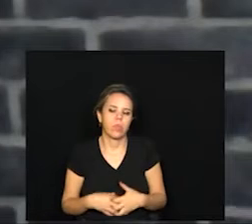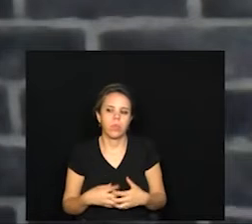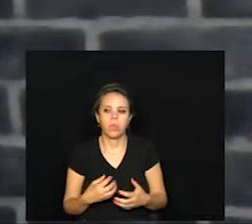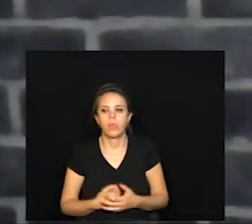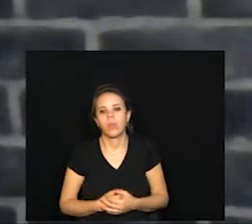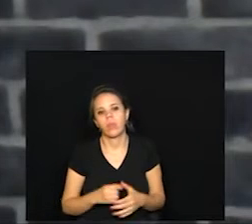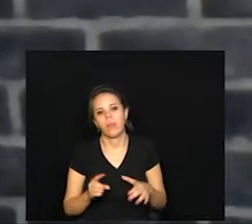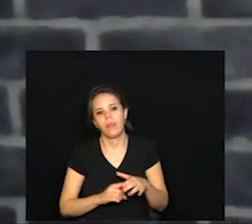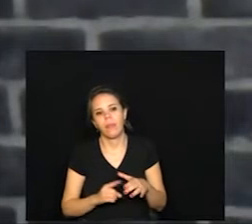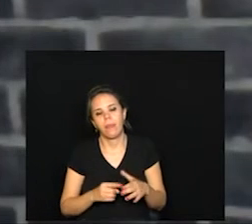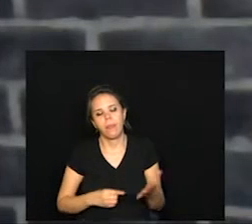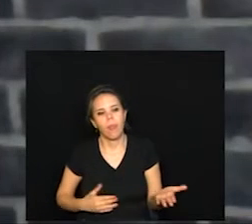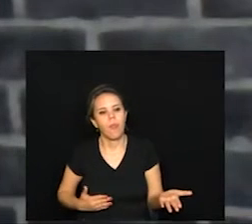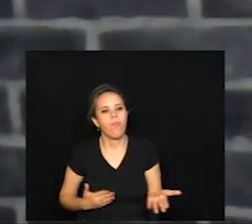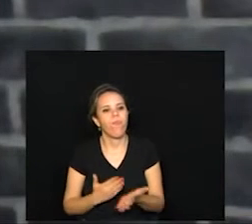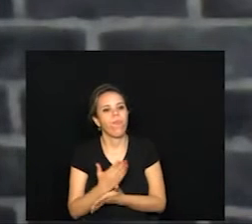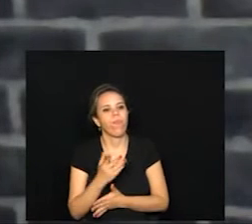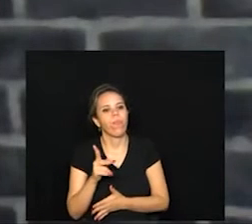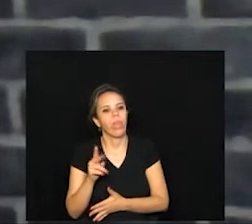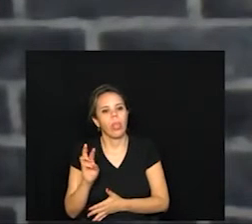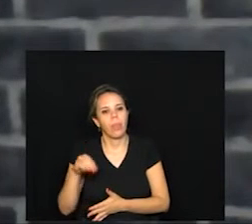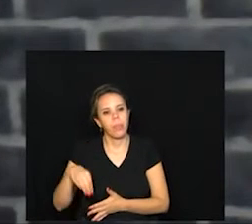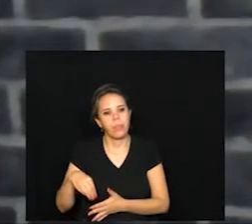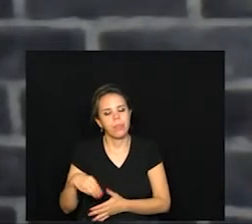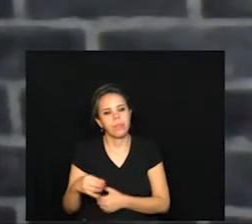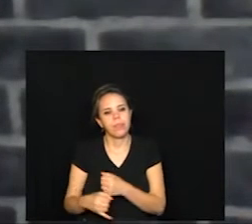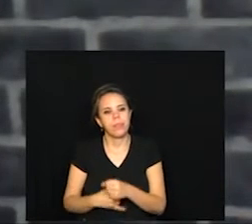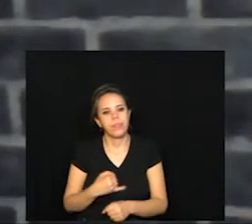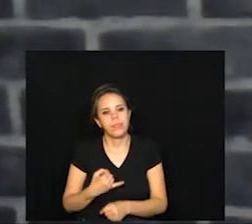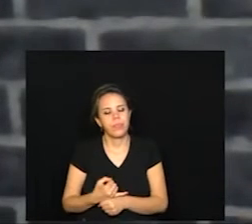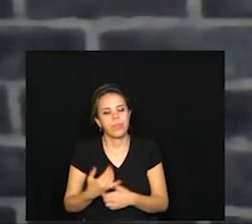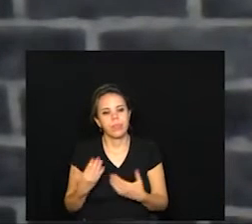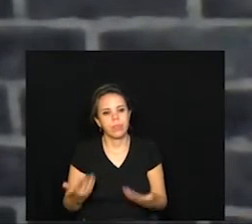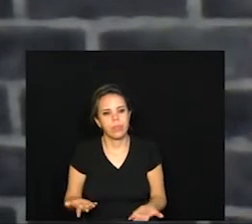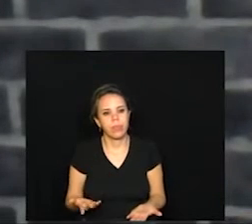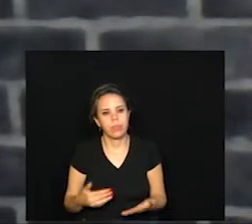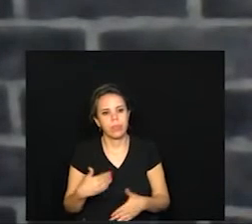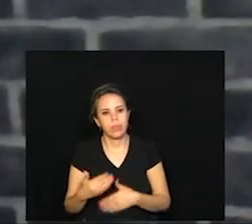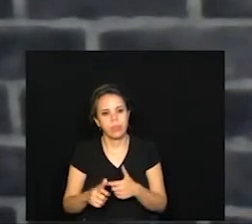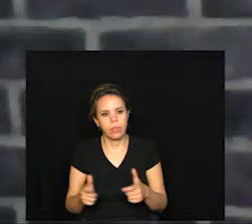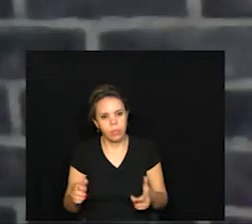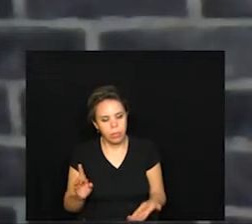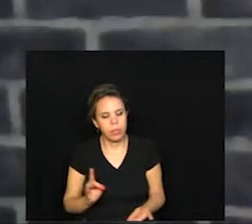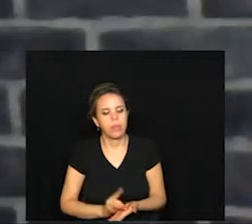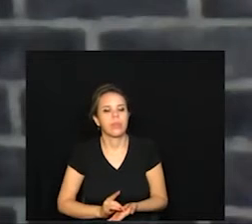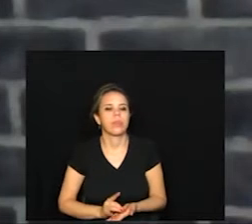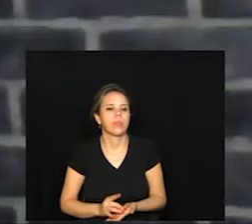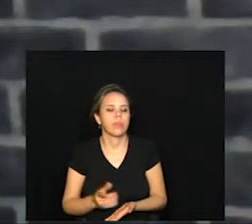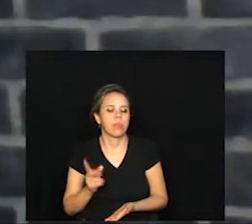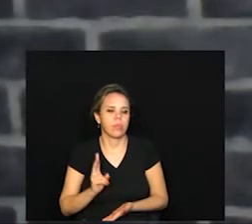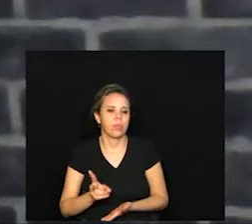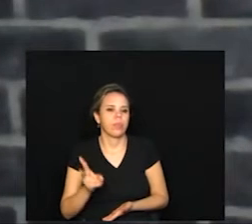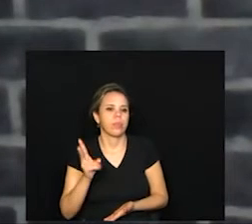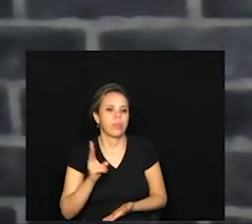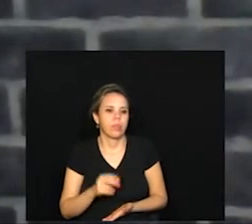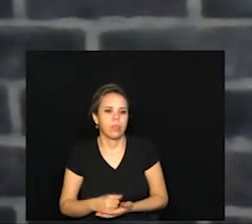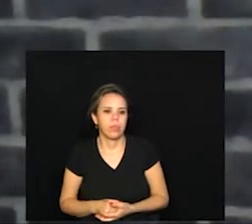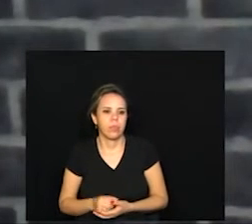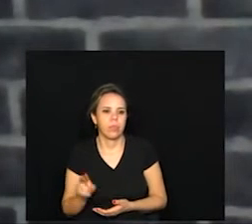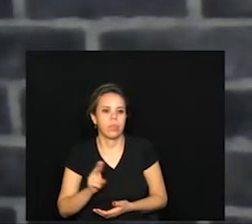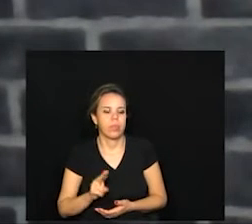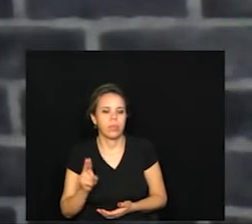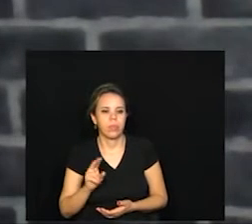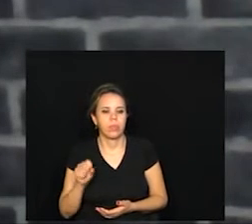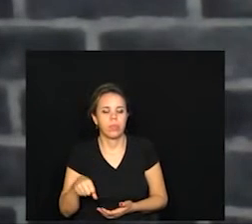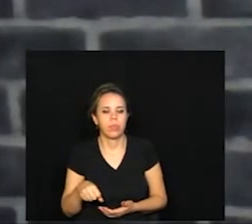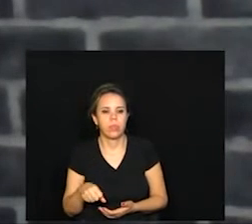os consumidores aprovaram o Procon Digital, e então a tendência realmente é a gente manter essa utilização,